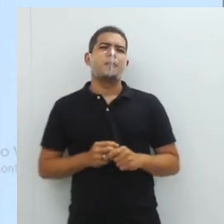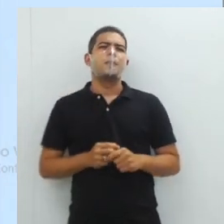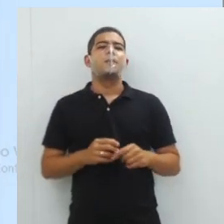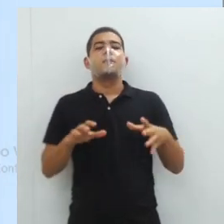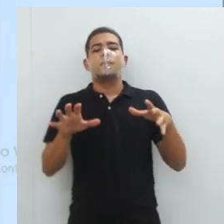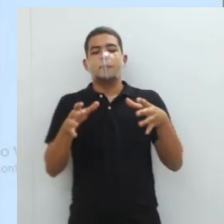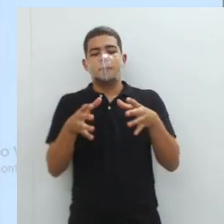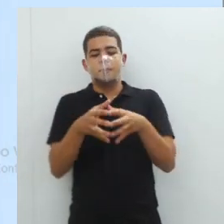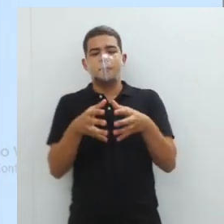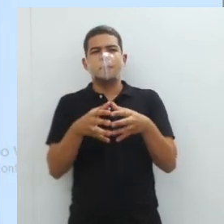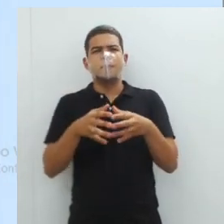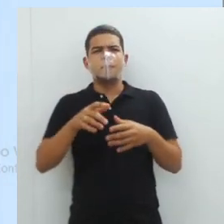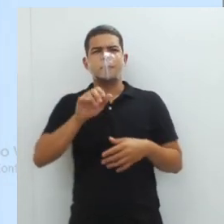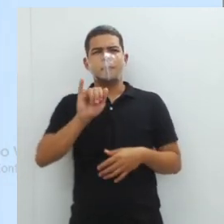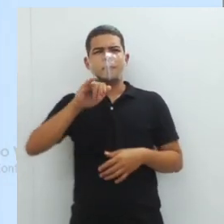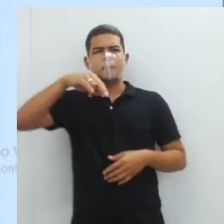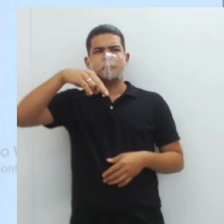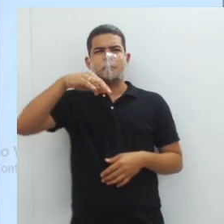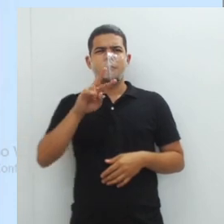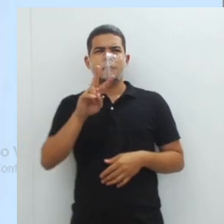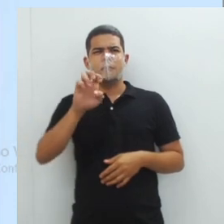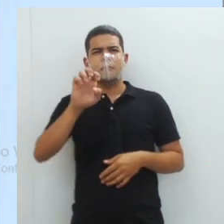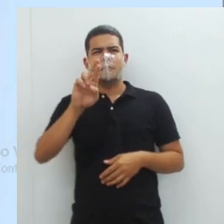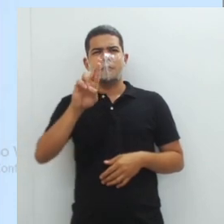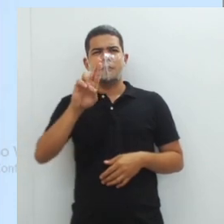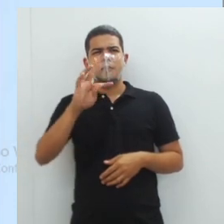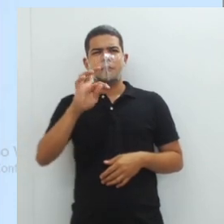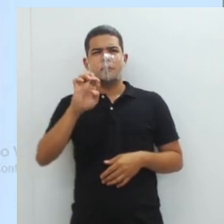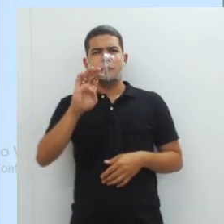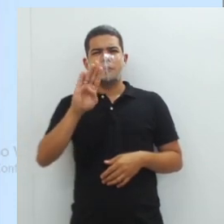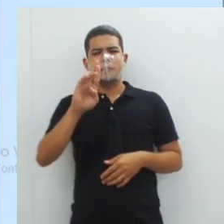Grupo dos invertebrados, insetos, moluscos,